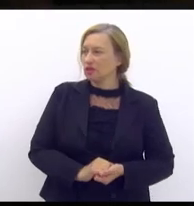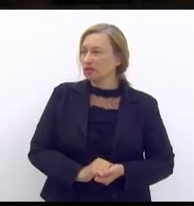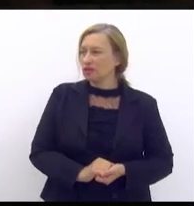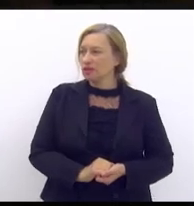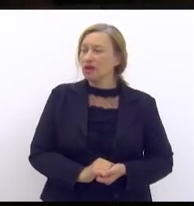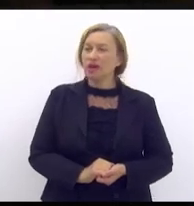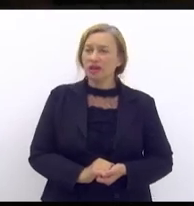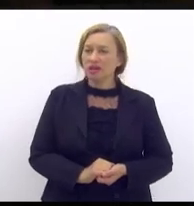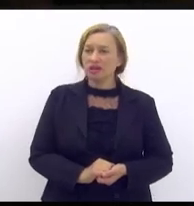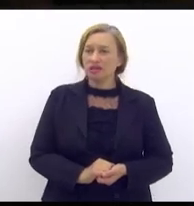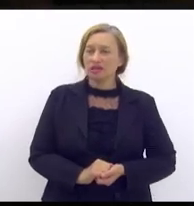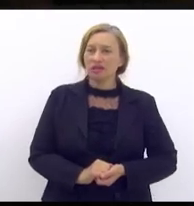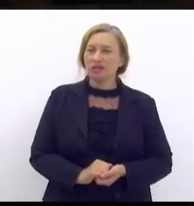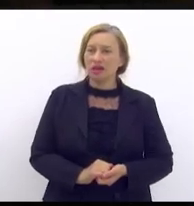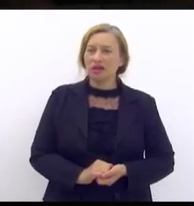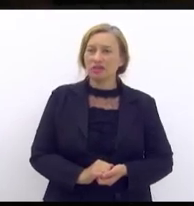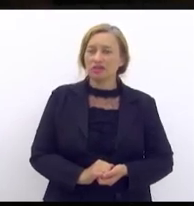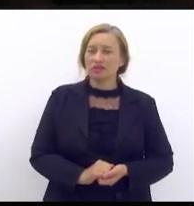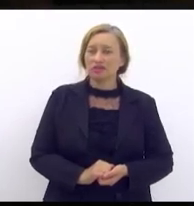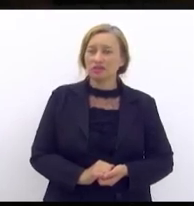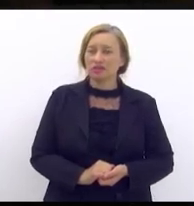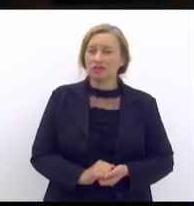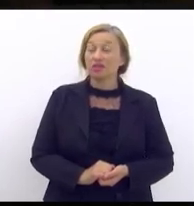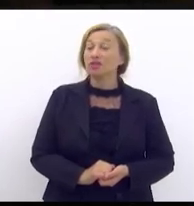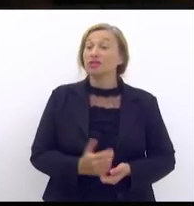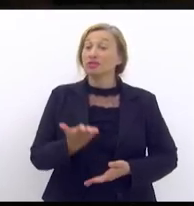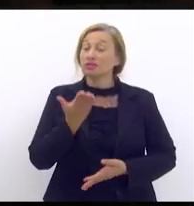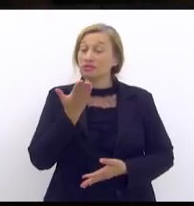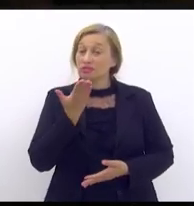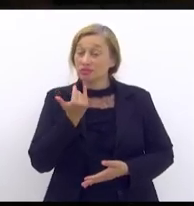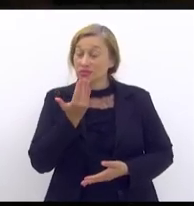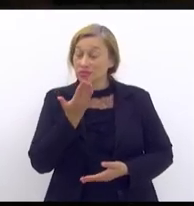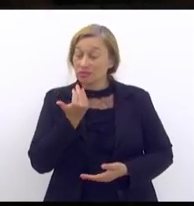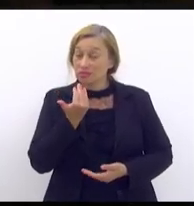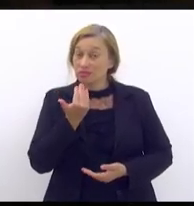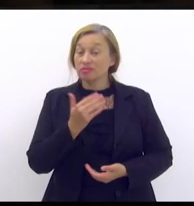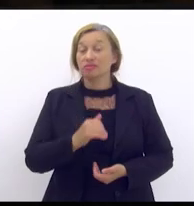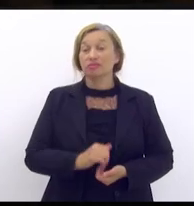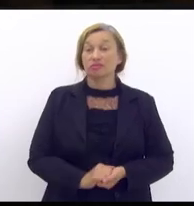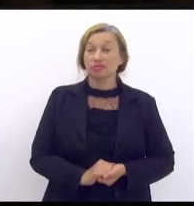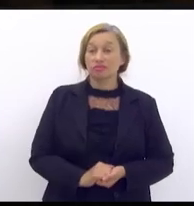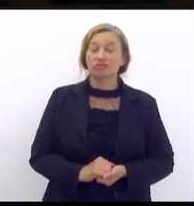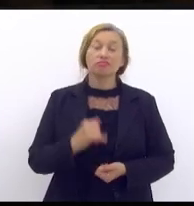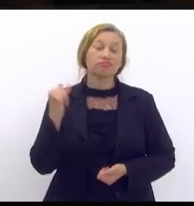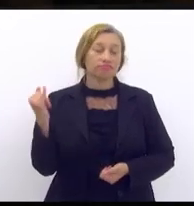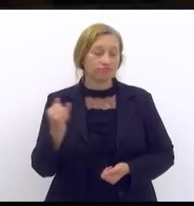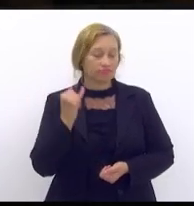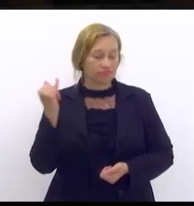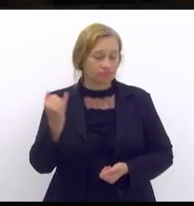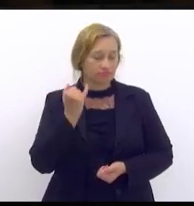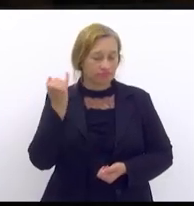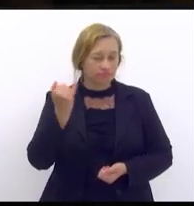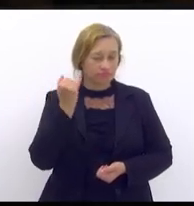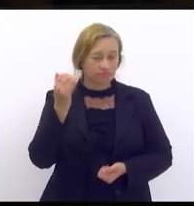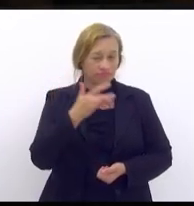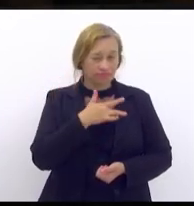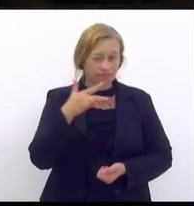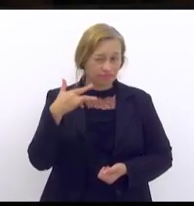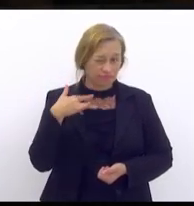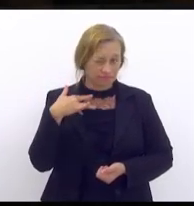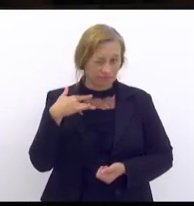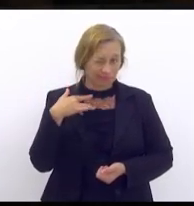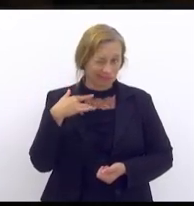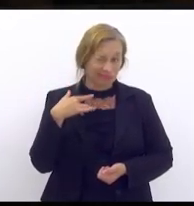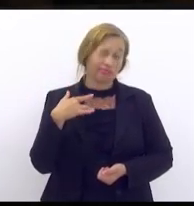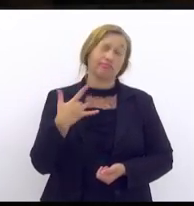isso? Como esses alimentos fossem importantes para a saúde,